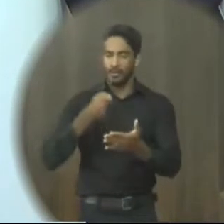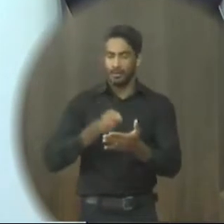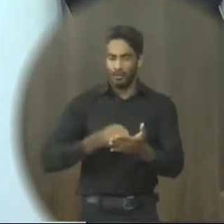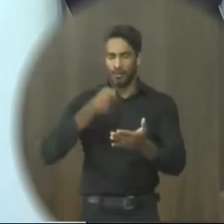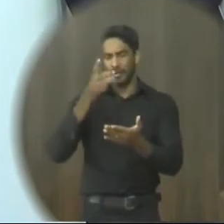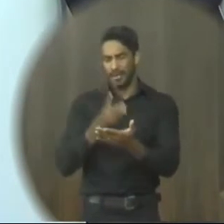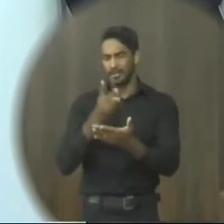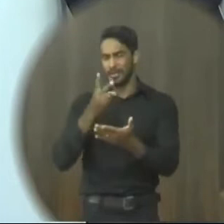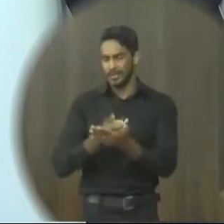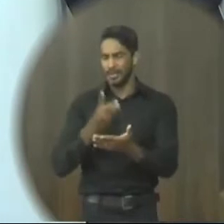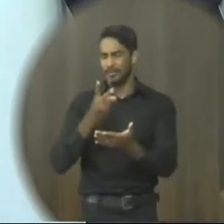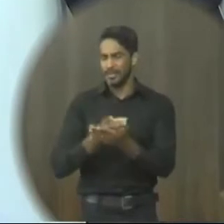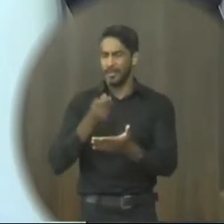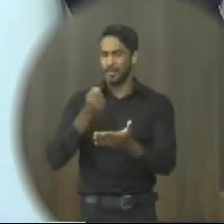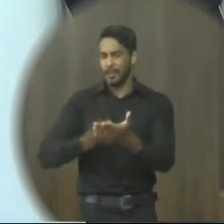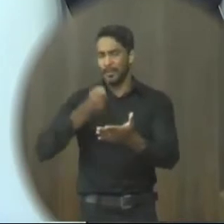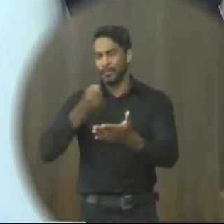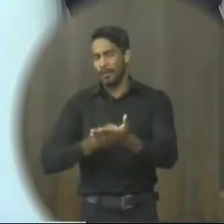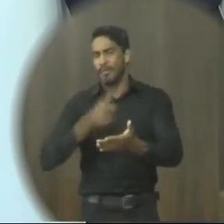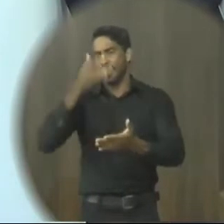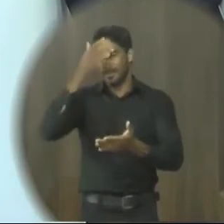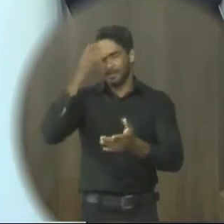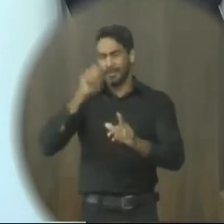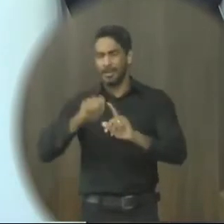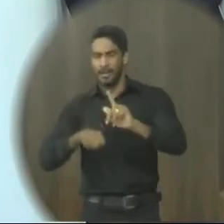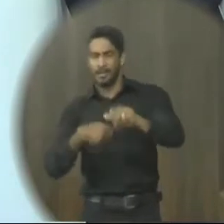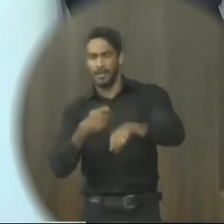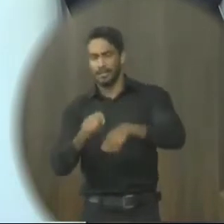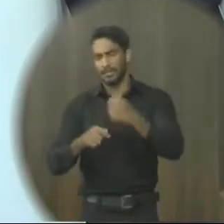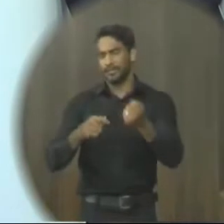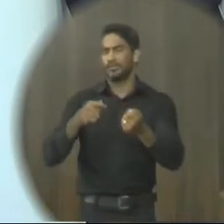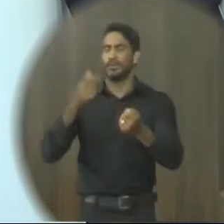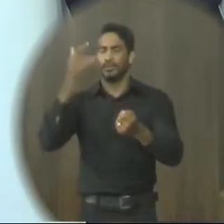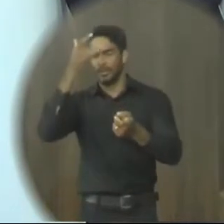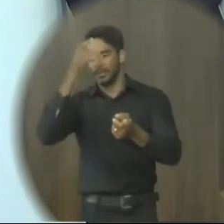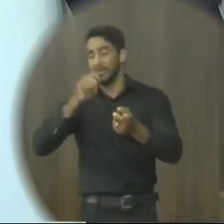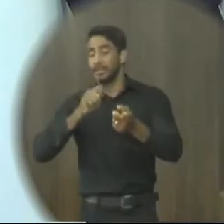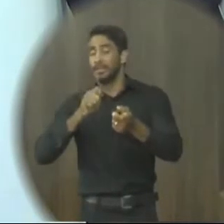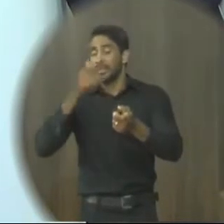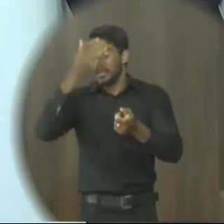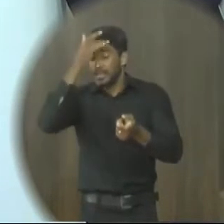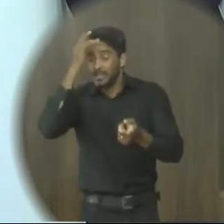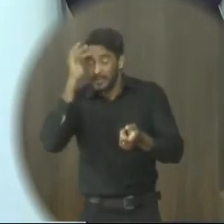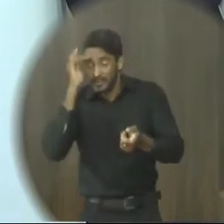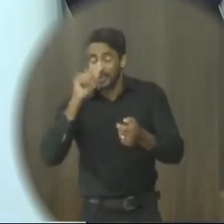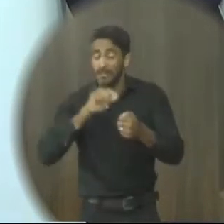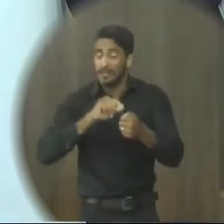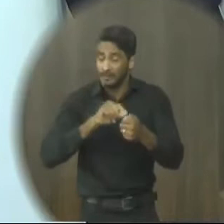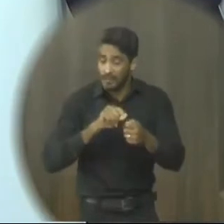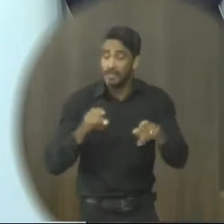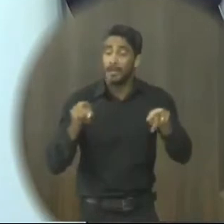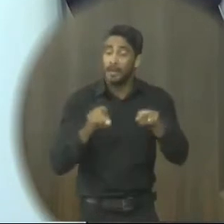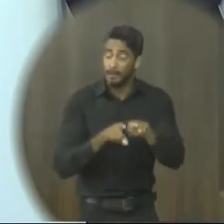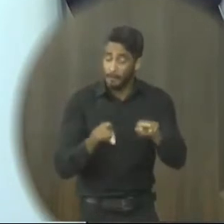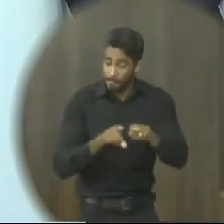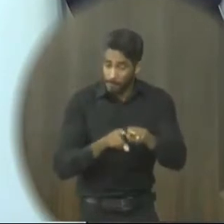tempo todo cobrando das gestões, todas as administrações, para que dê também,